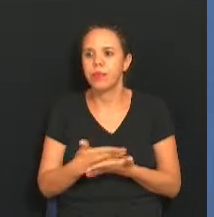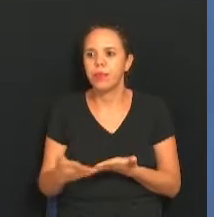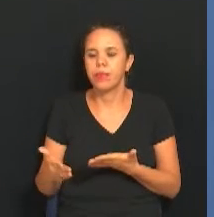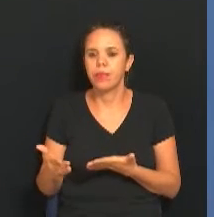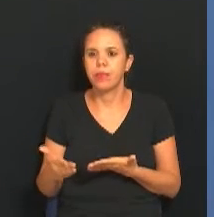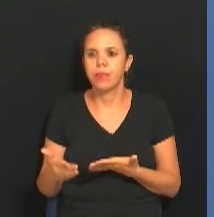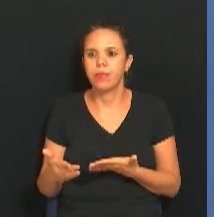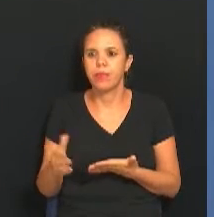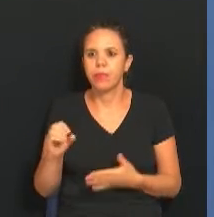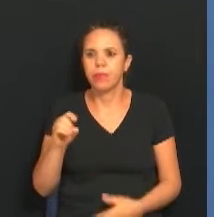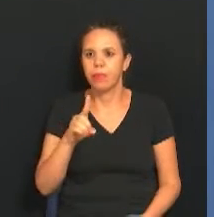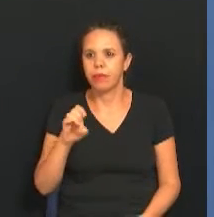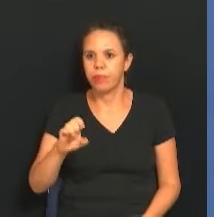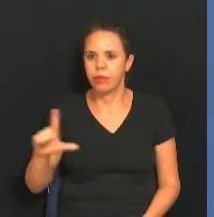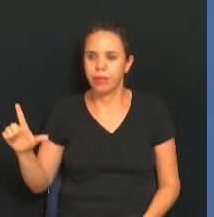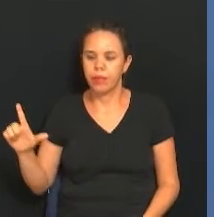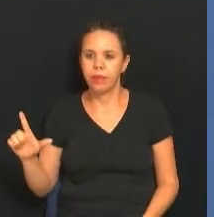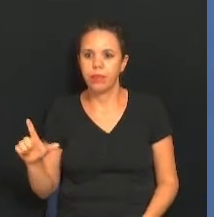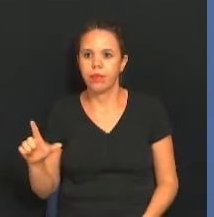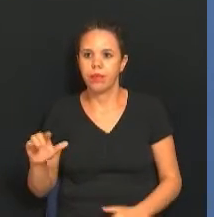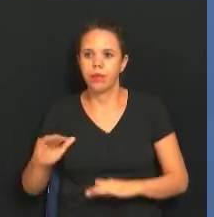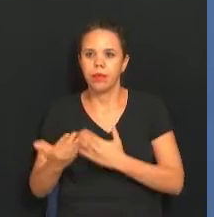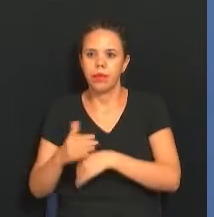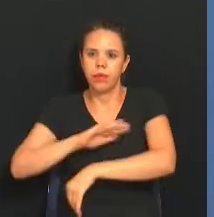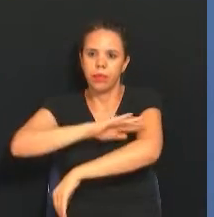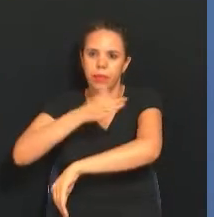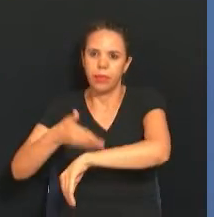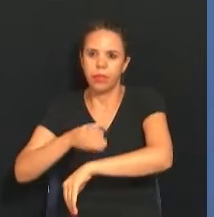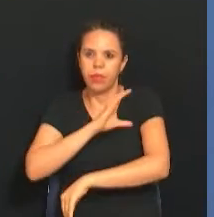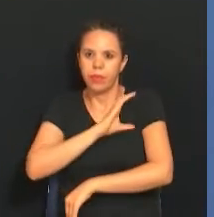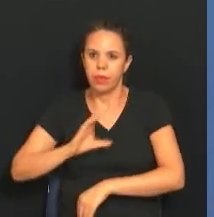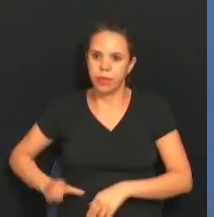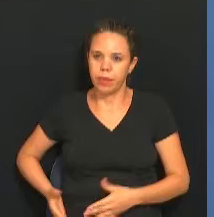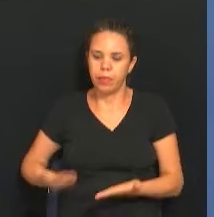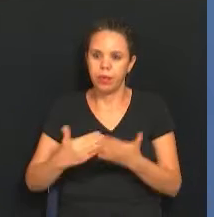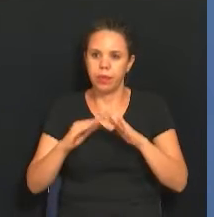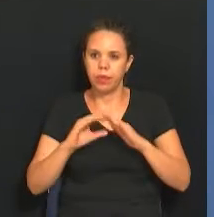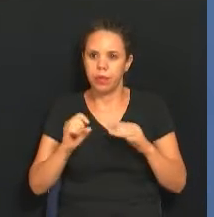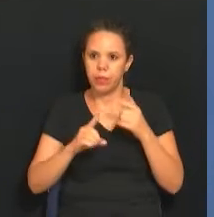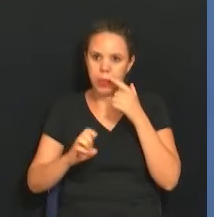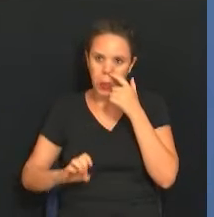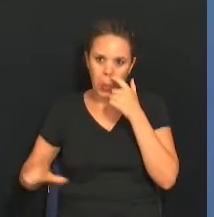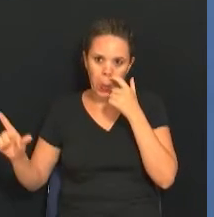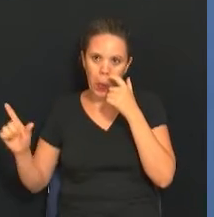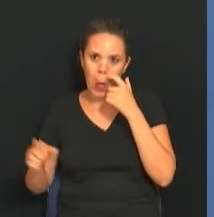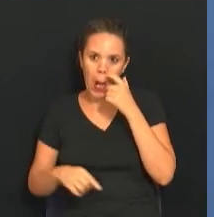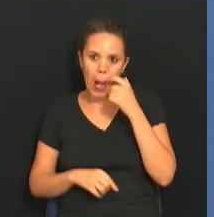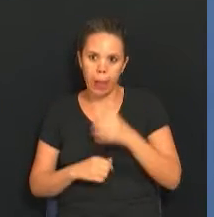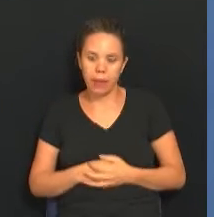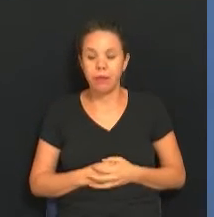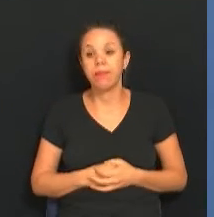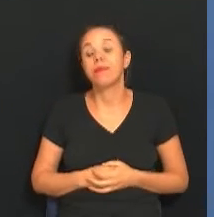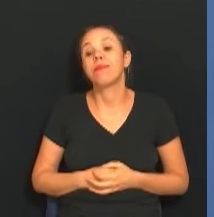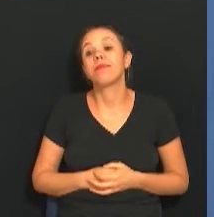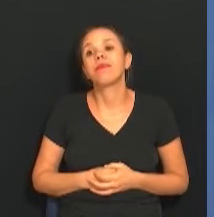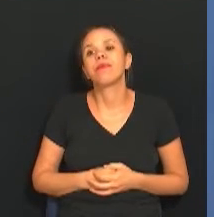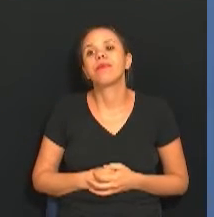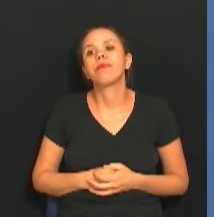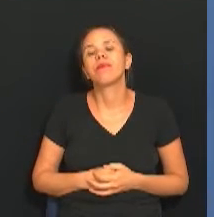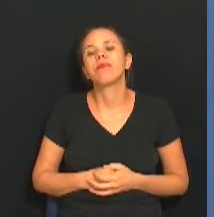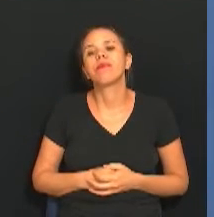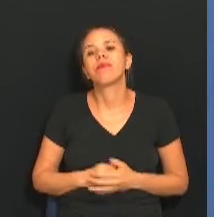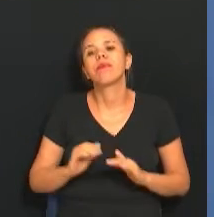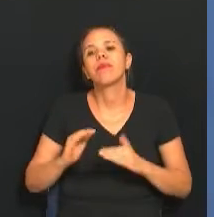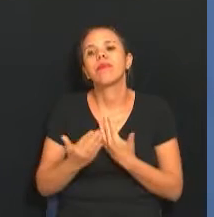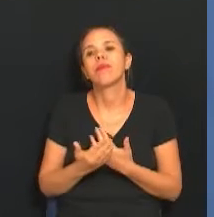lá no parque Oziel desculpe no Jardim Monte Cristo na escola Oziel Alves Pereira e também no Jardim Vista Alegre